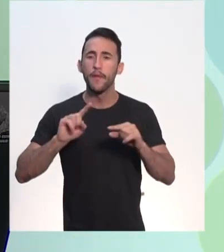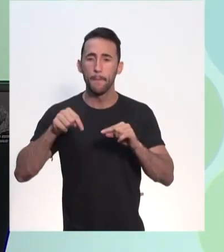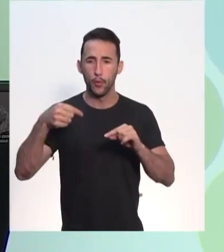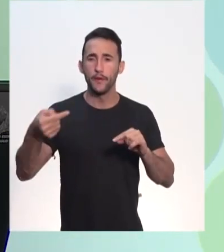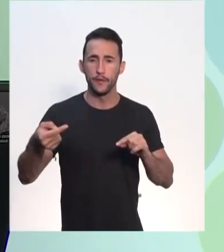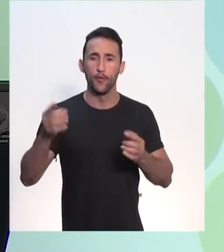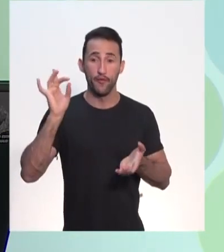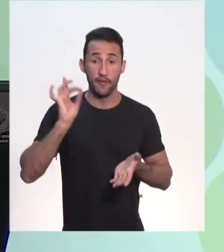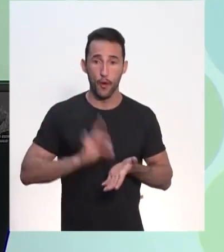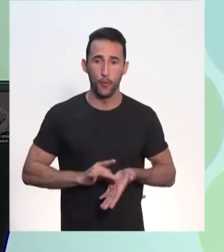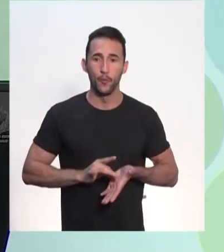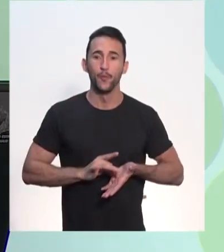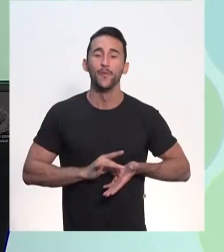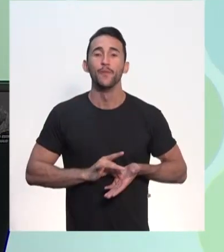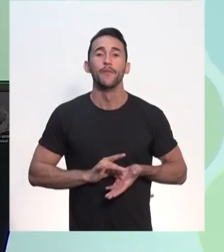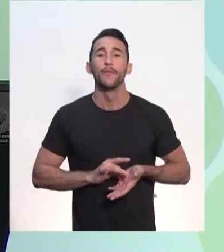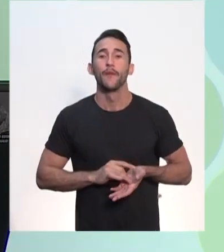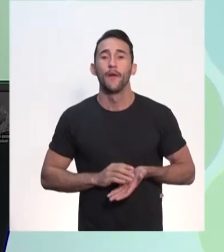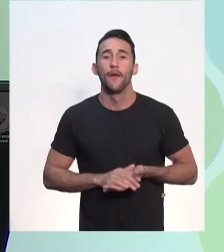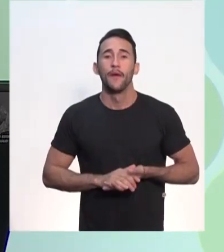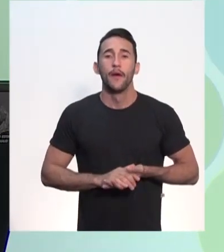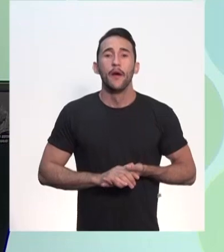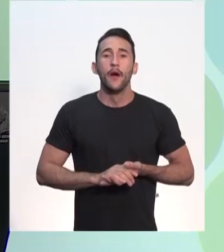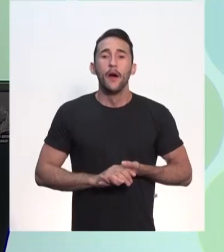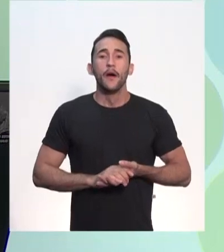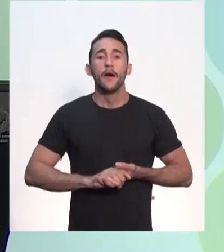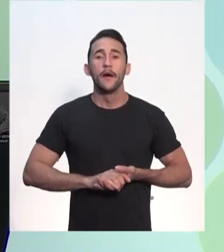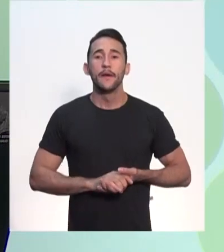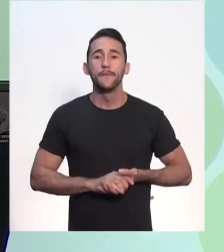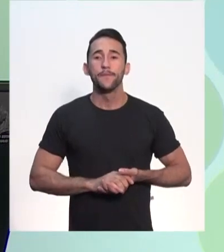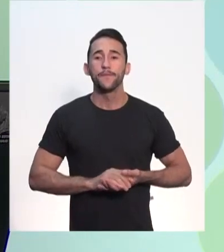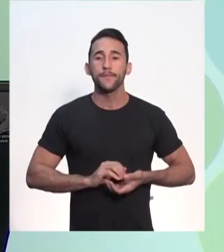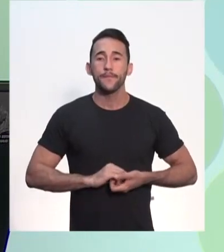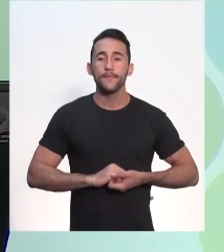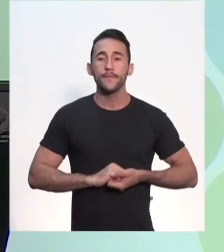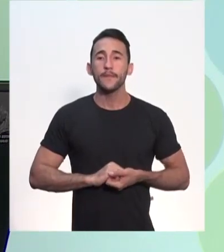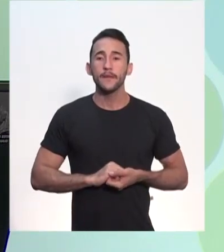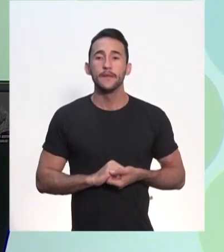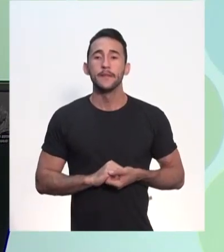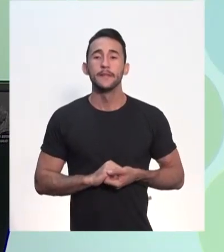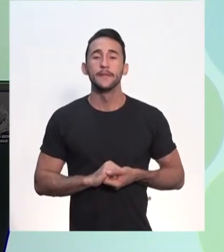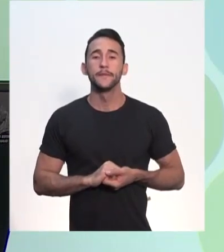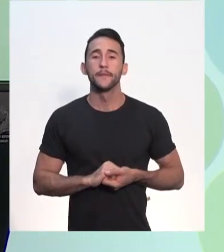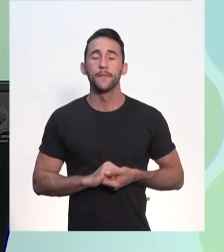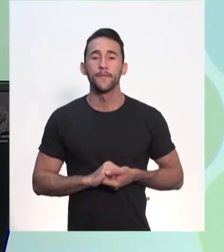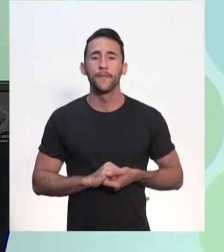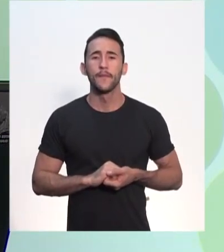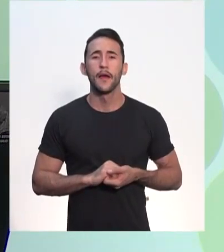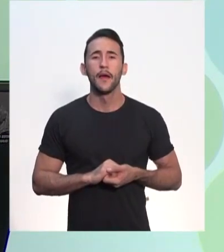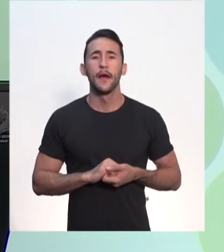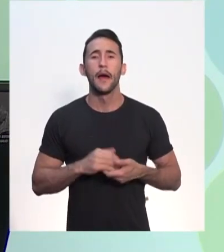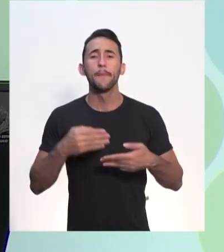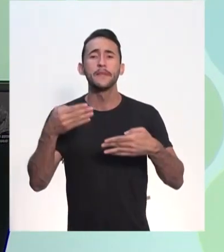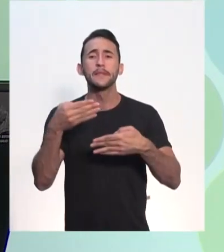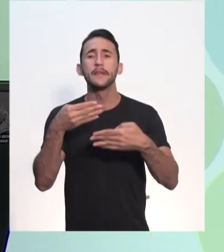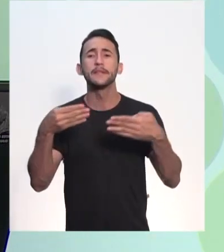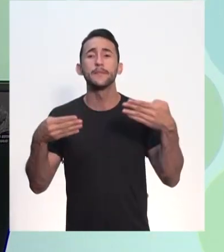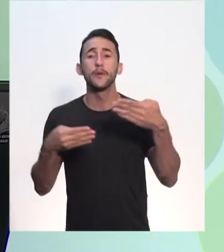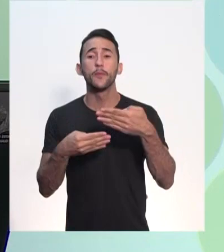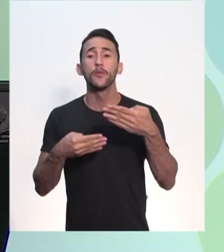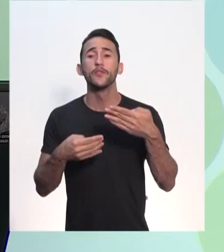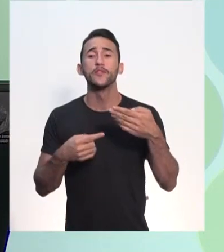gente tenta fazer algum comentário aqui, e o que a gente não consegue responder aqui, a gente encaminha para as equipes, e